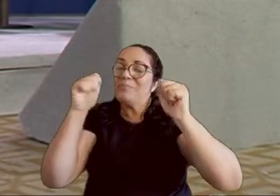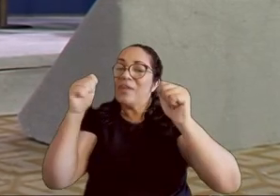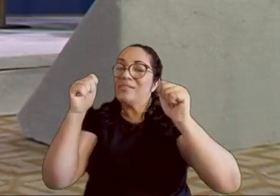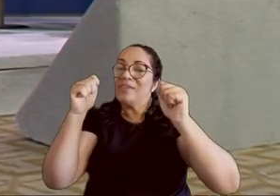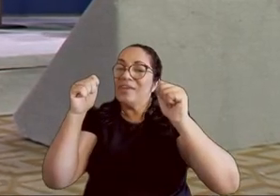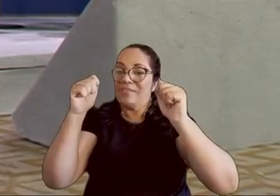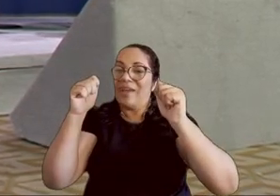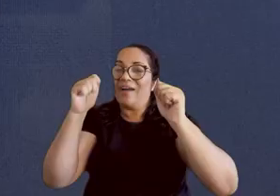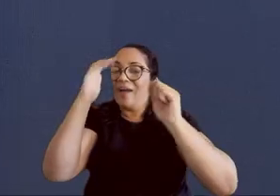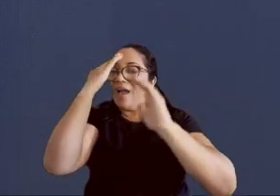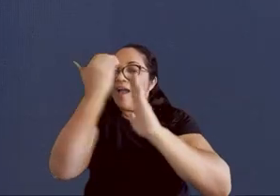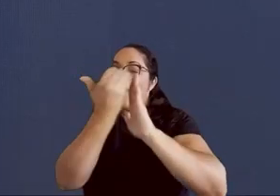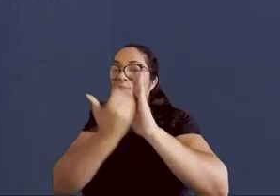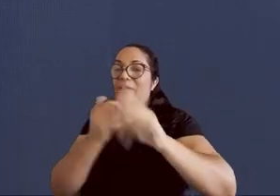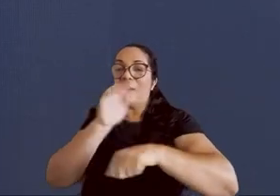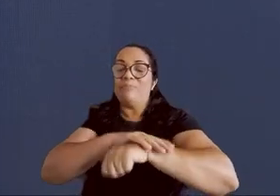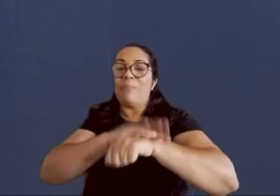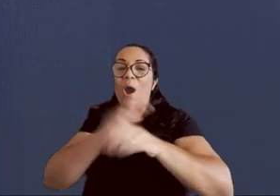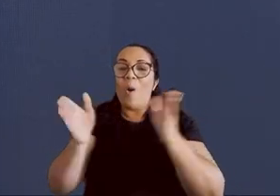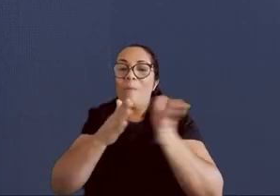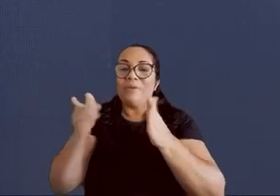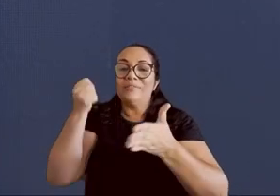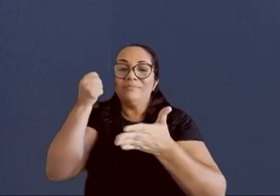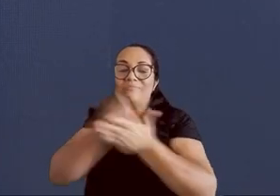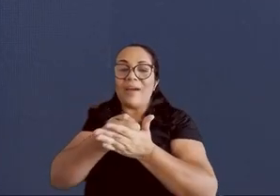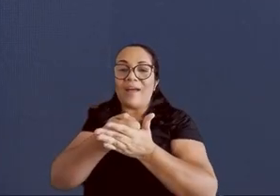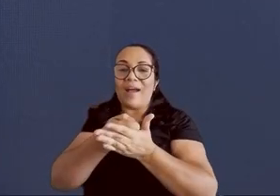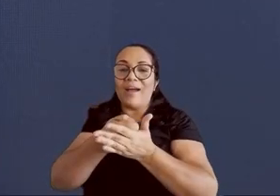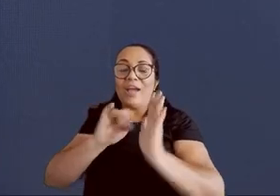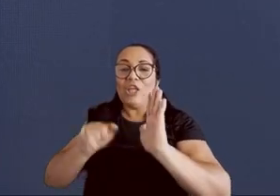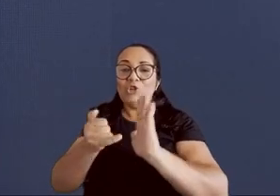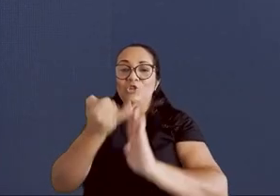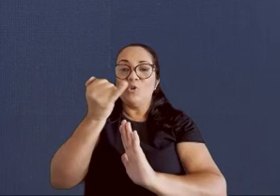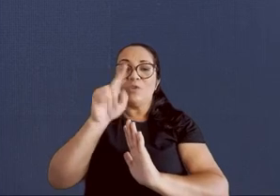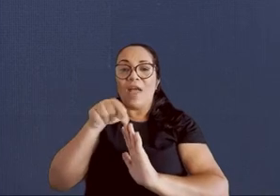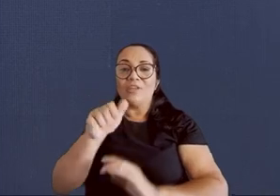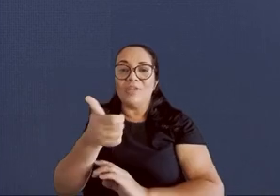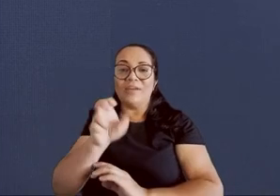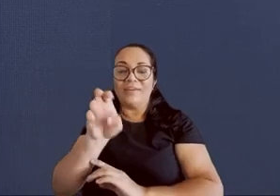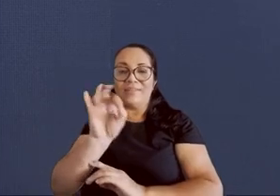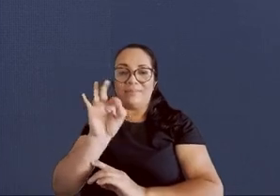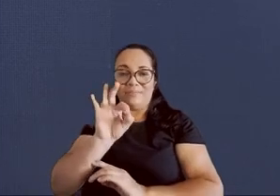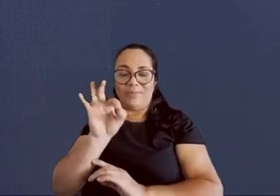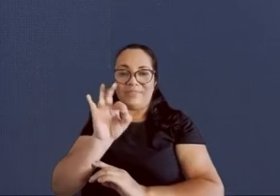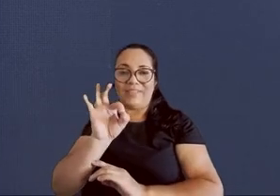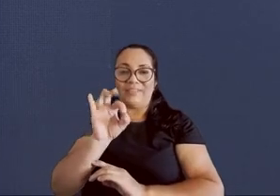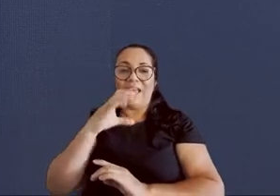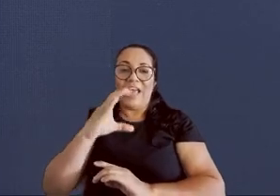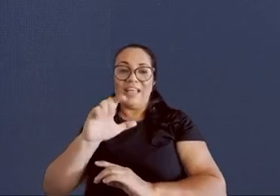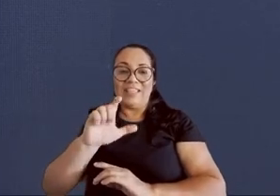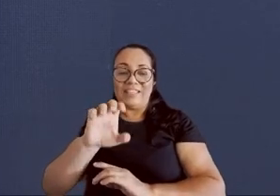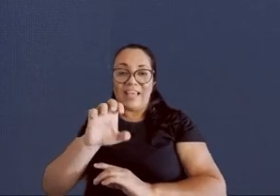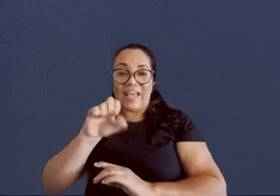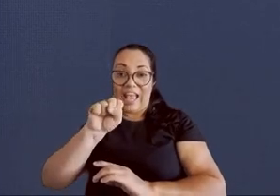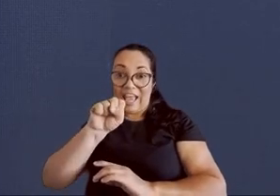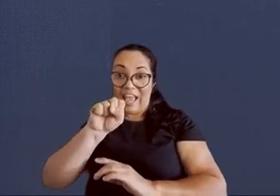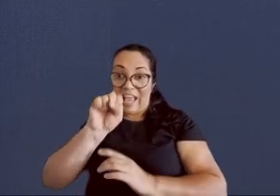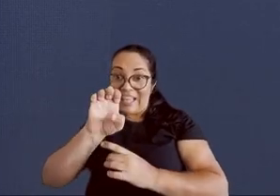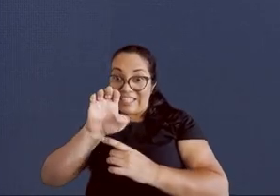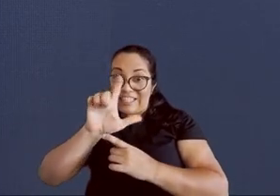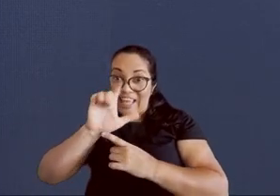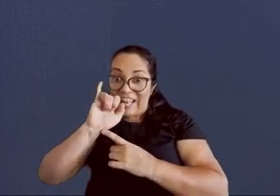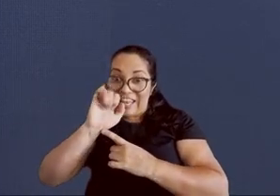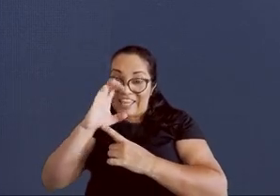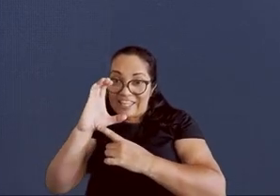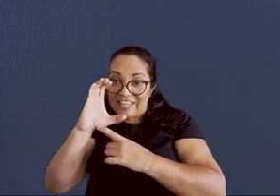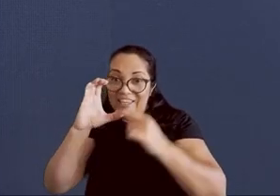despesa financeira de juros por volta de 15%. se você achar SELIC próximo de 14 com os prédios de crédito a gente tá falando que hoje